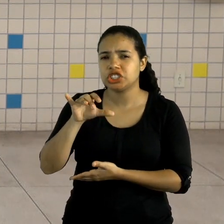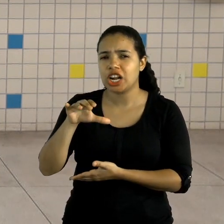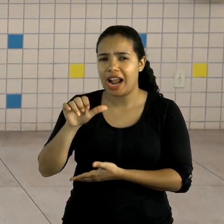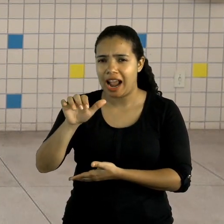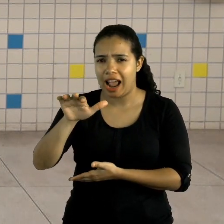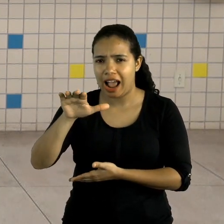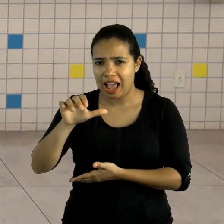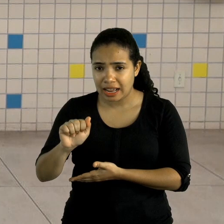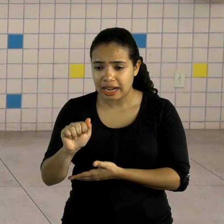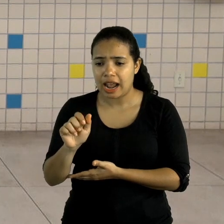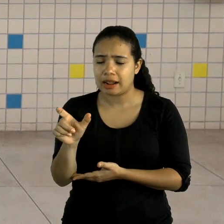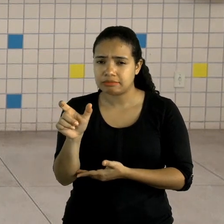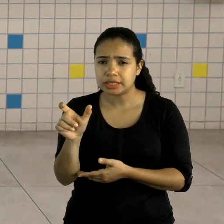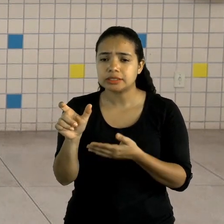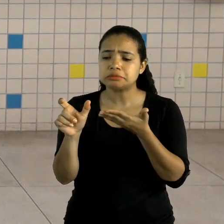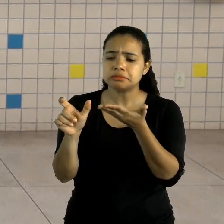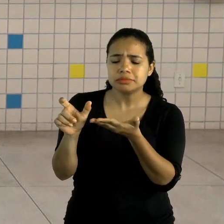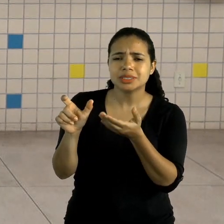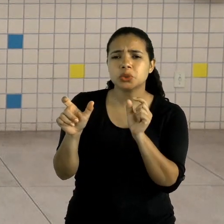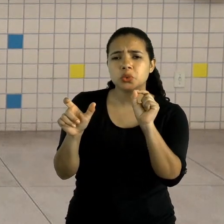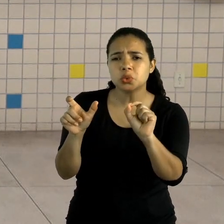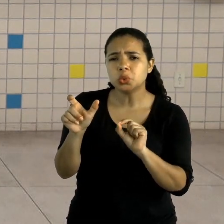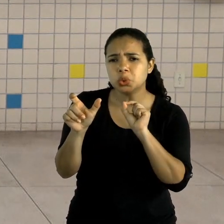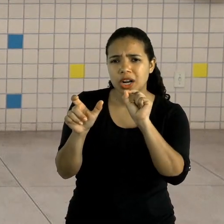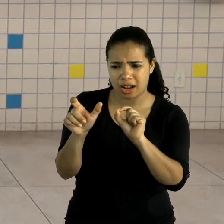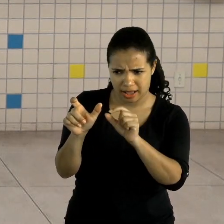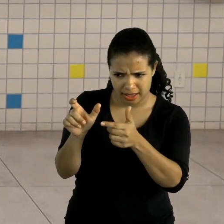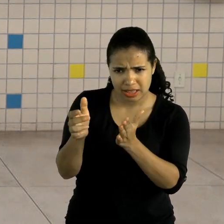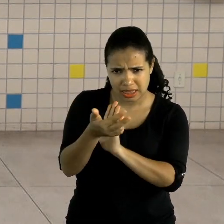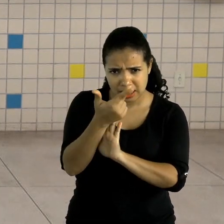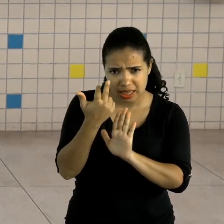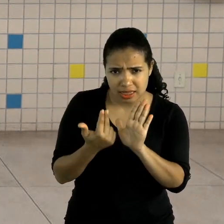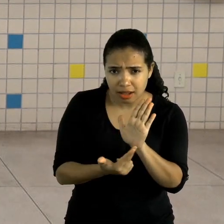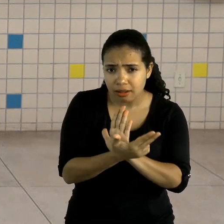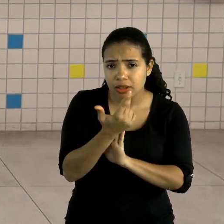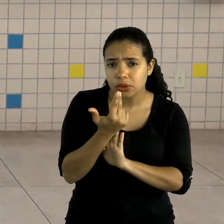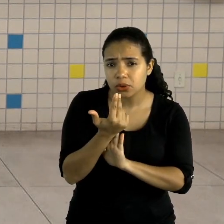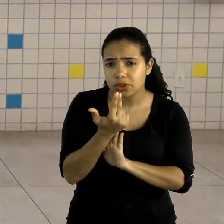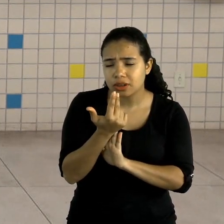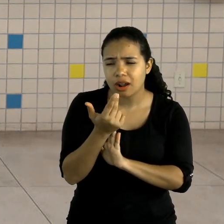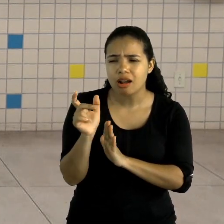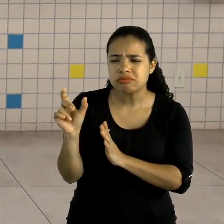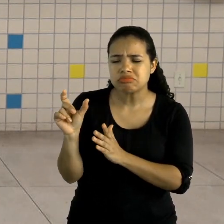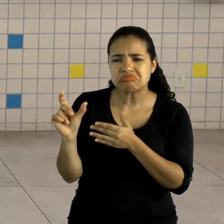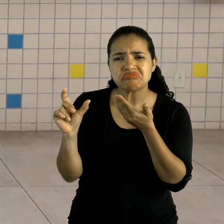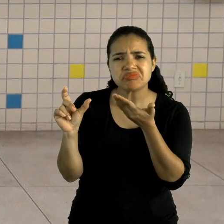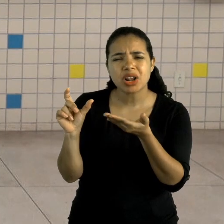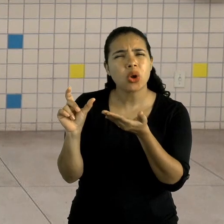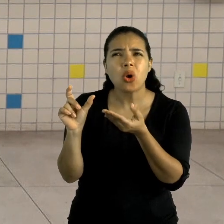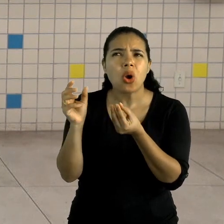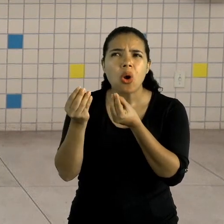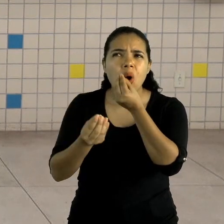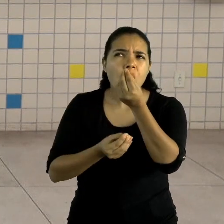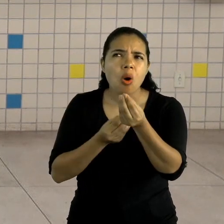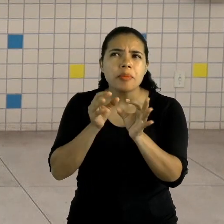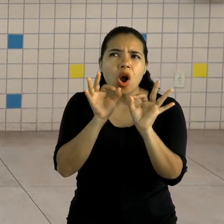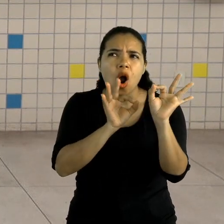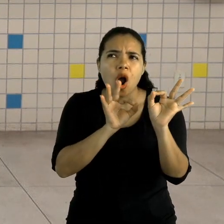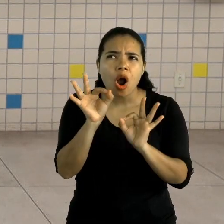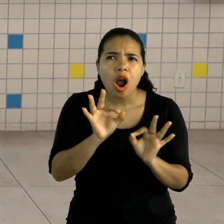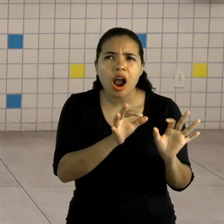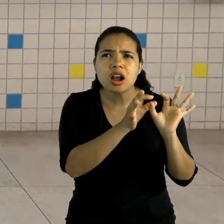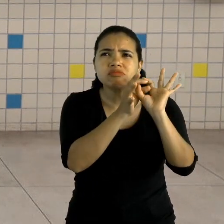ela representa o desenho? Será como que foi organizado